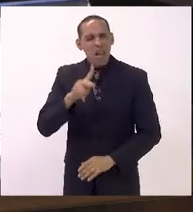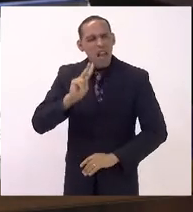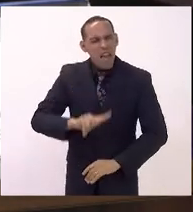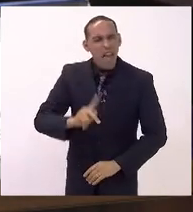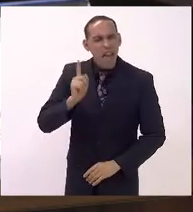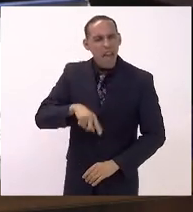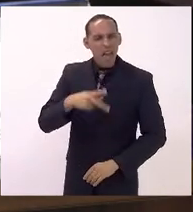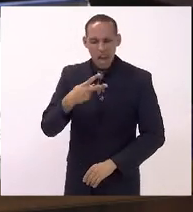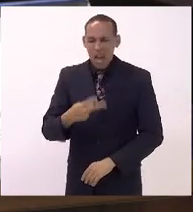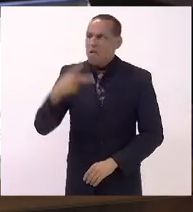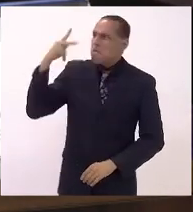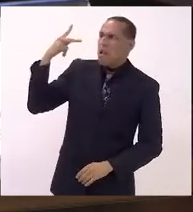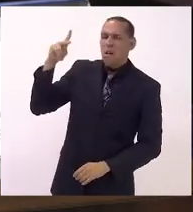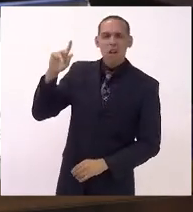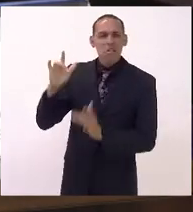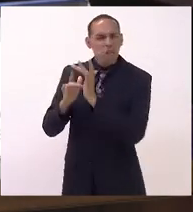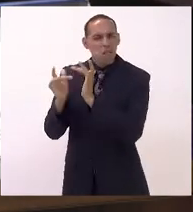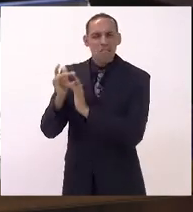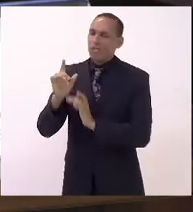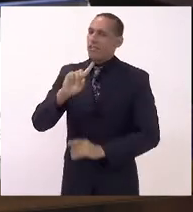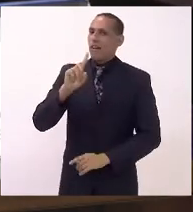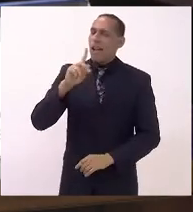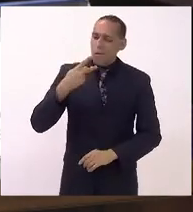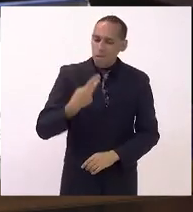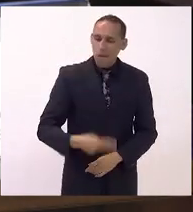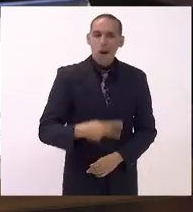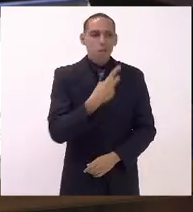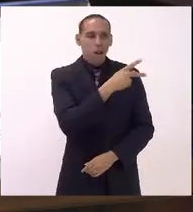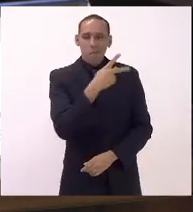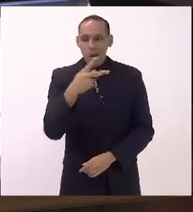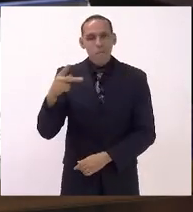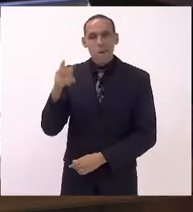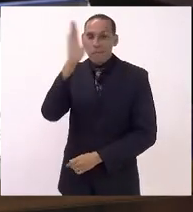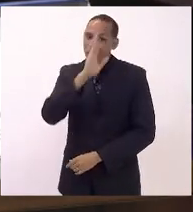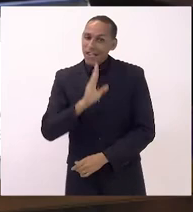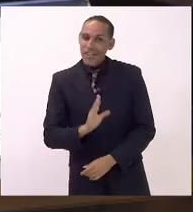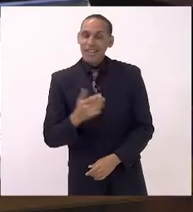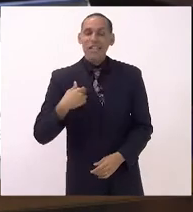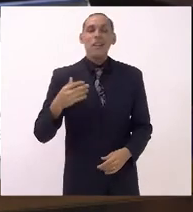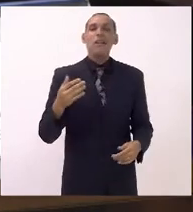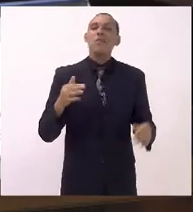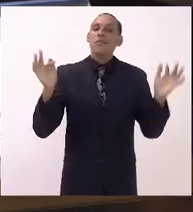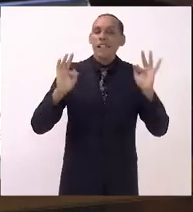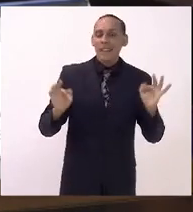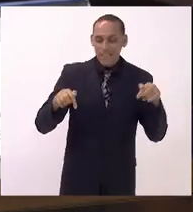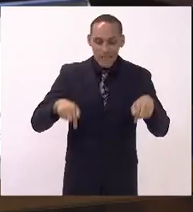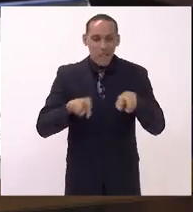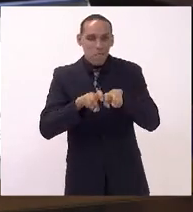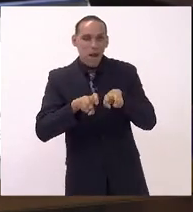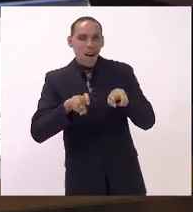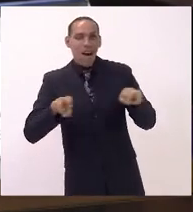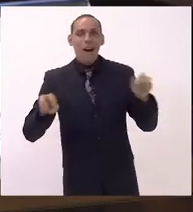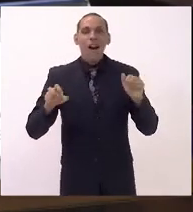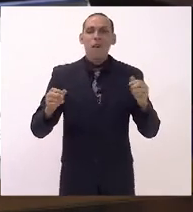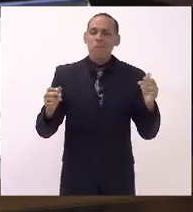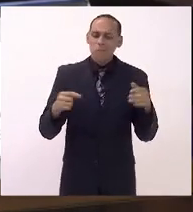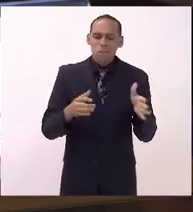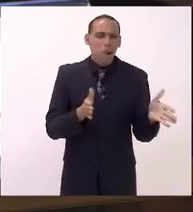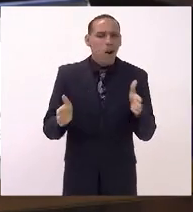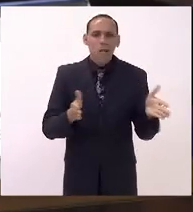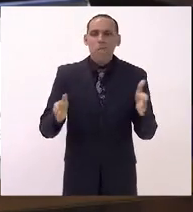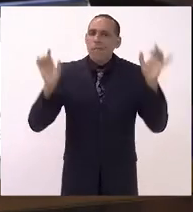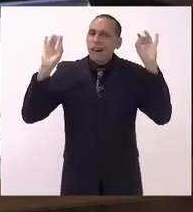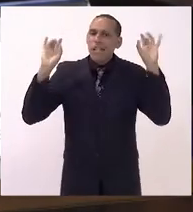dos brasileiros. E eu fico feliz de poder fazer parte dessa mesa aqui, nesse momento tão especial, e de